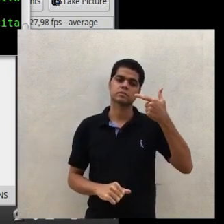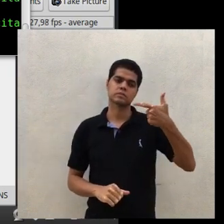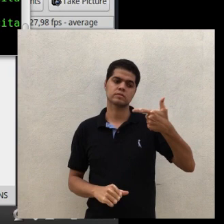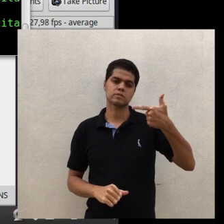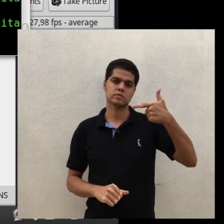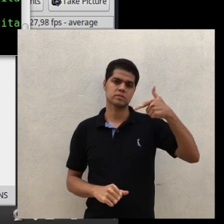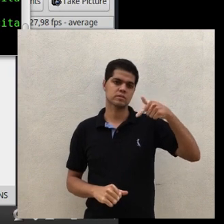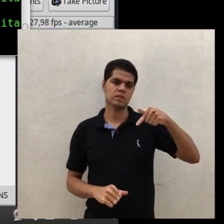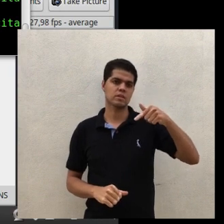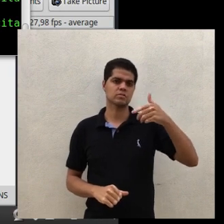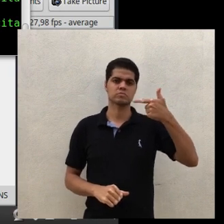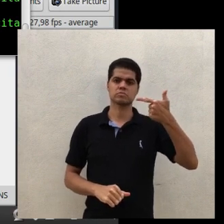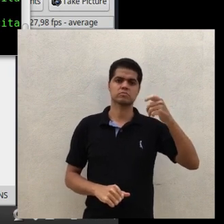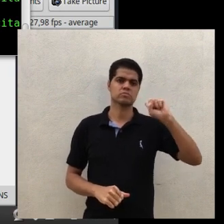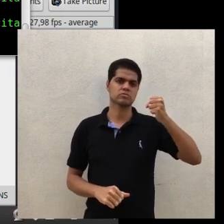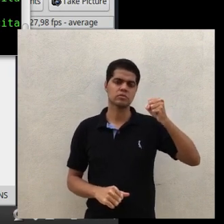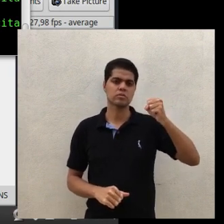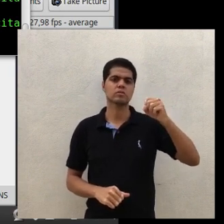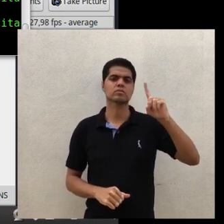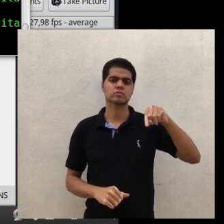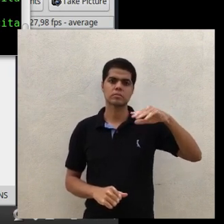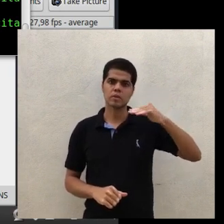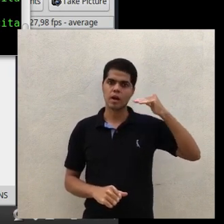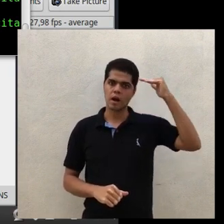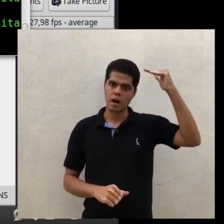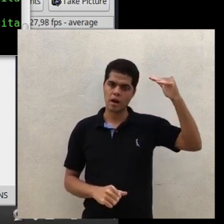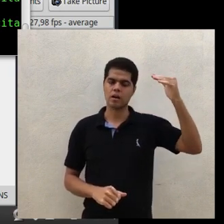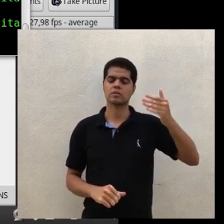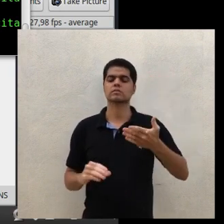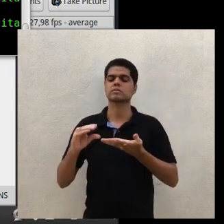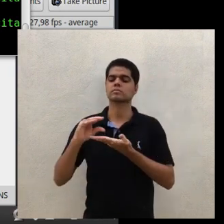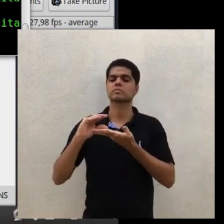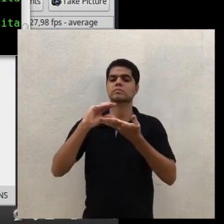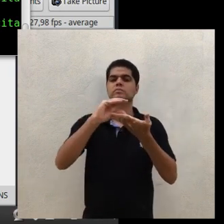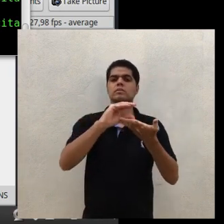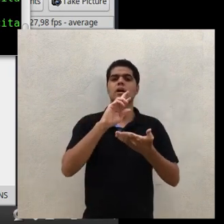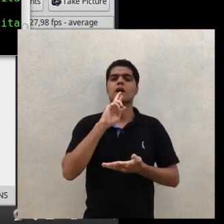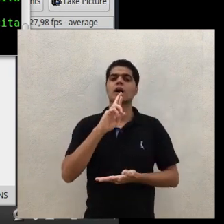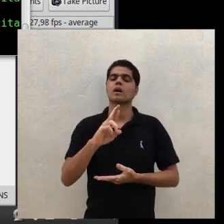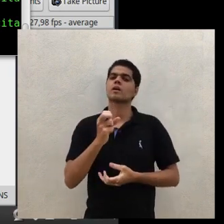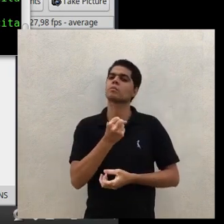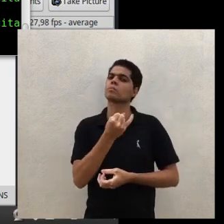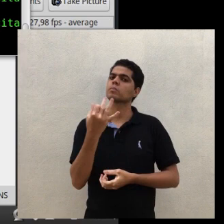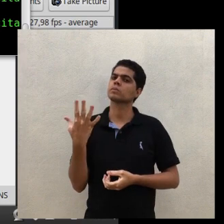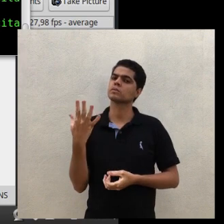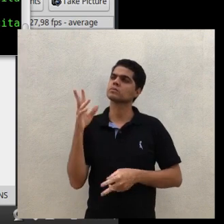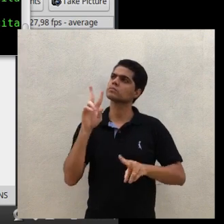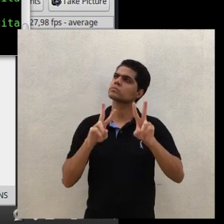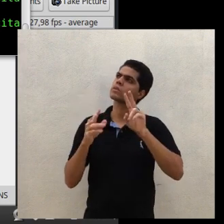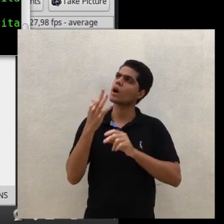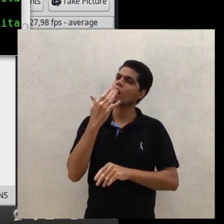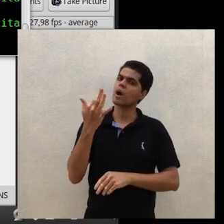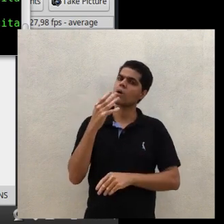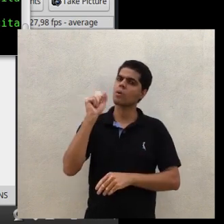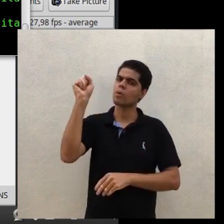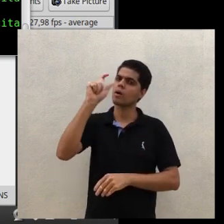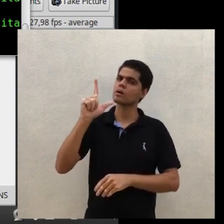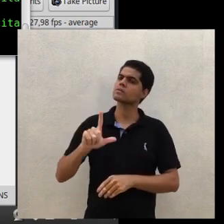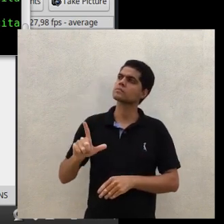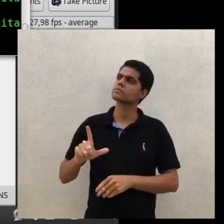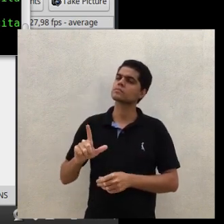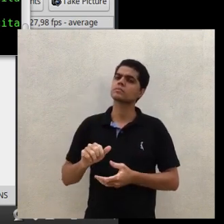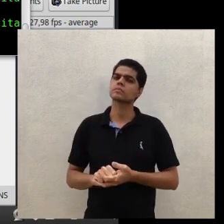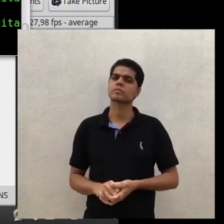de 27 anos, 28 anos, considerado aqui alta também, caiu aqui entre o azul claro e o azul escuro aqui.